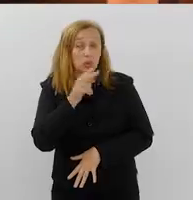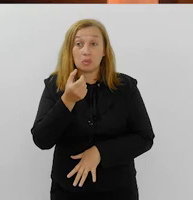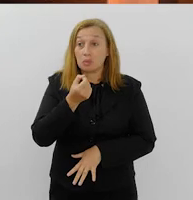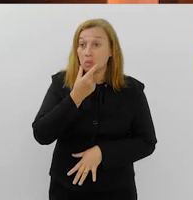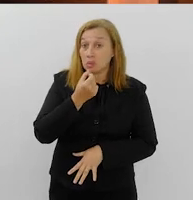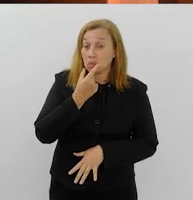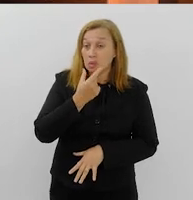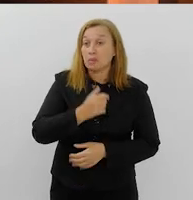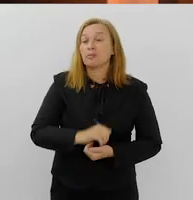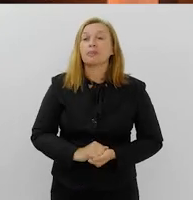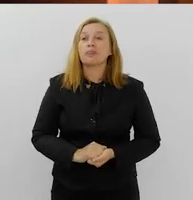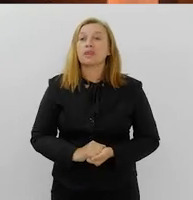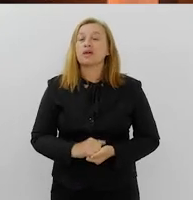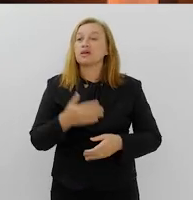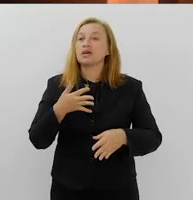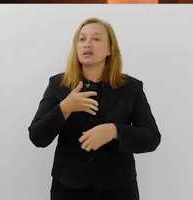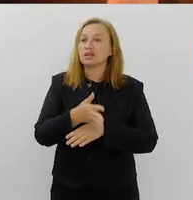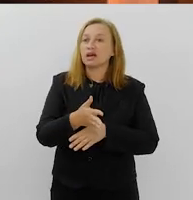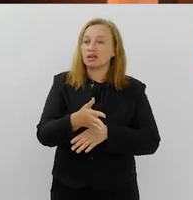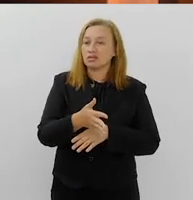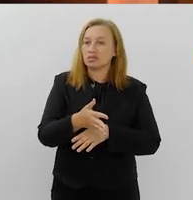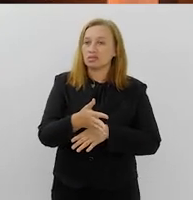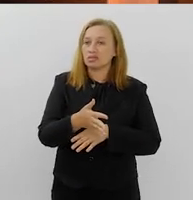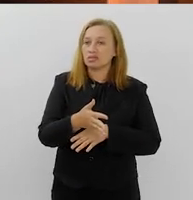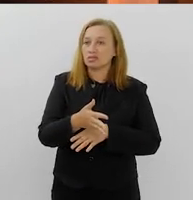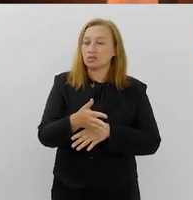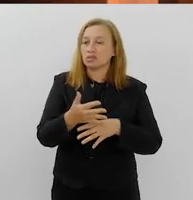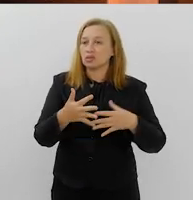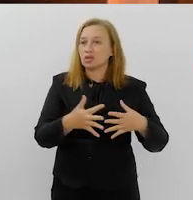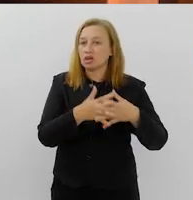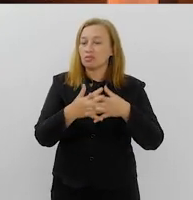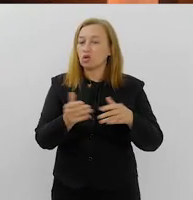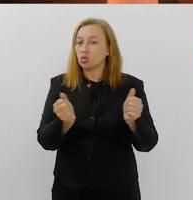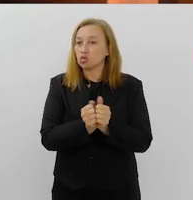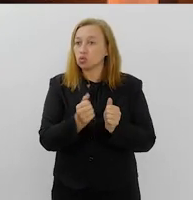um medicamento, e entraram no carro com ele.